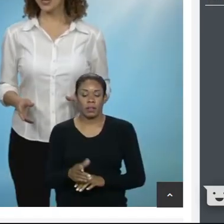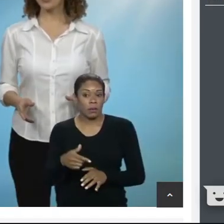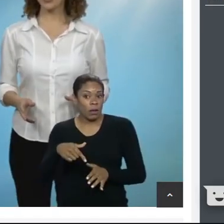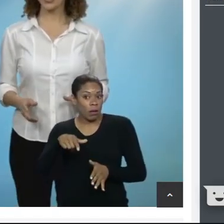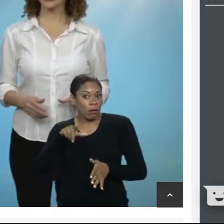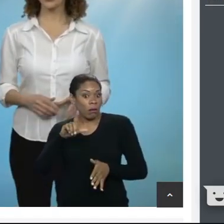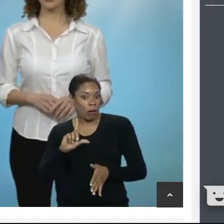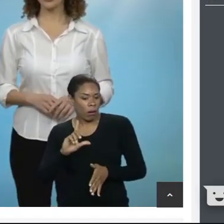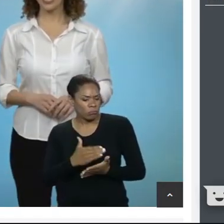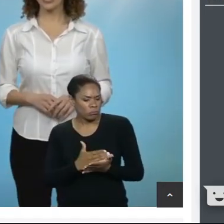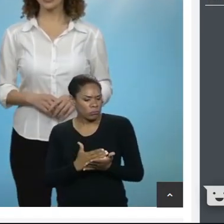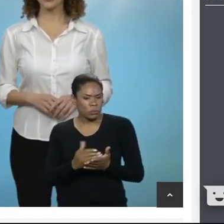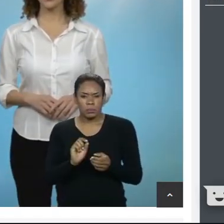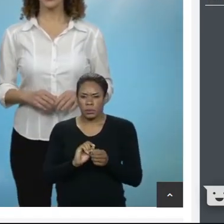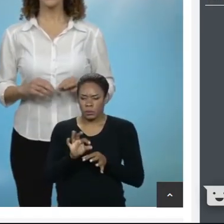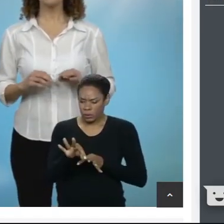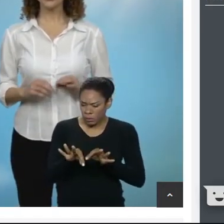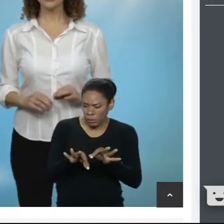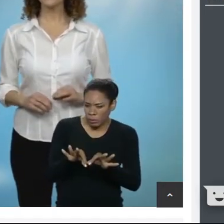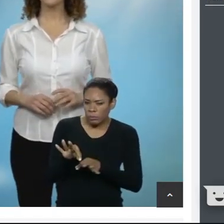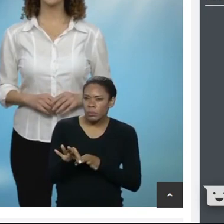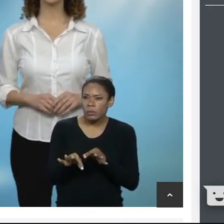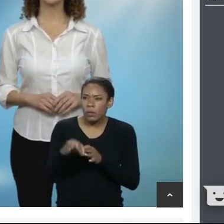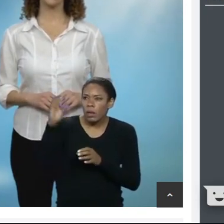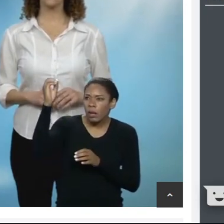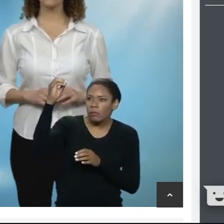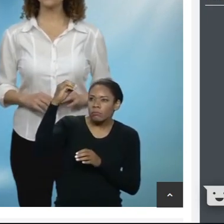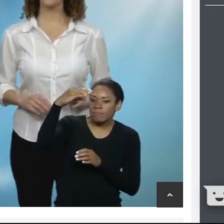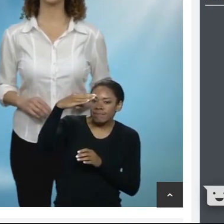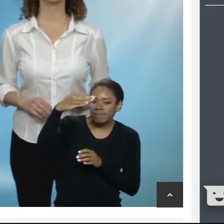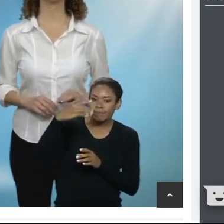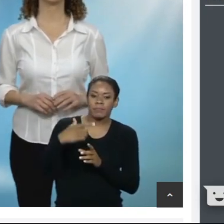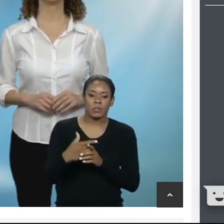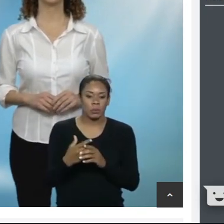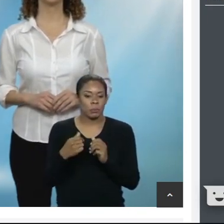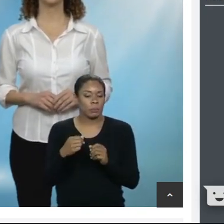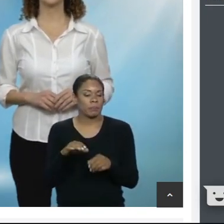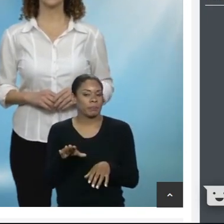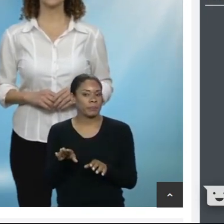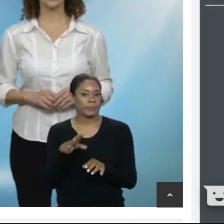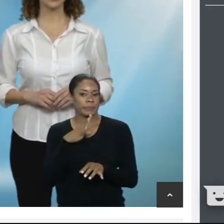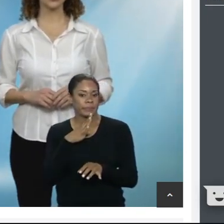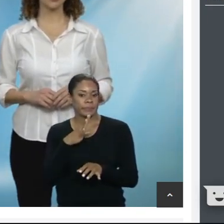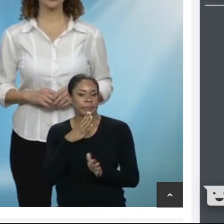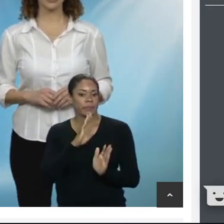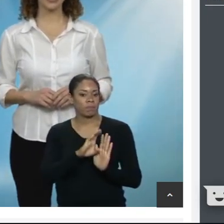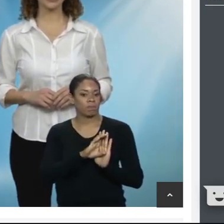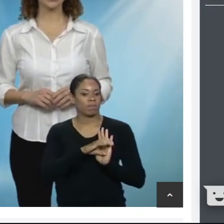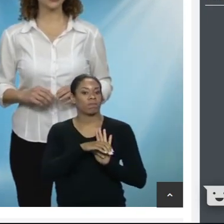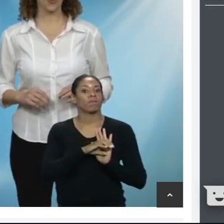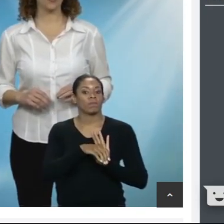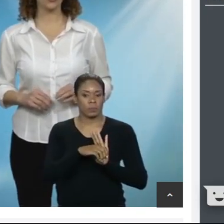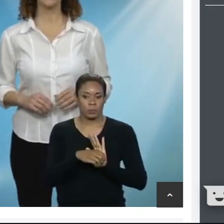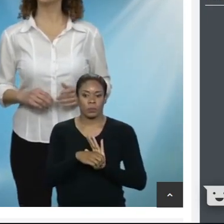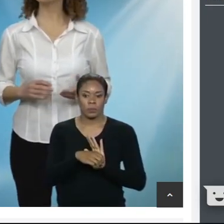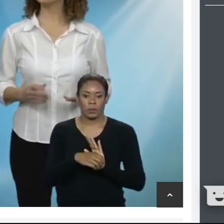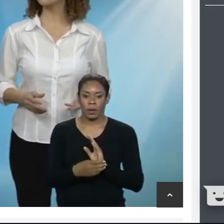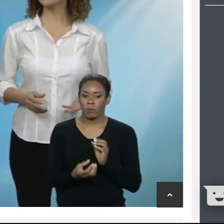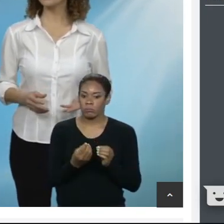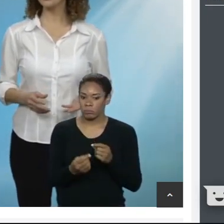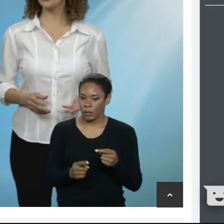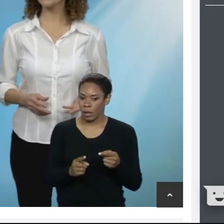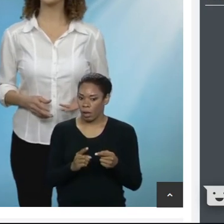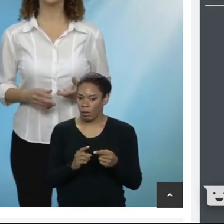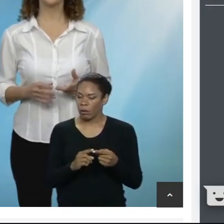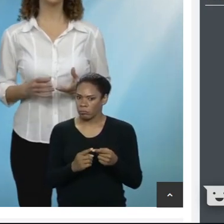de iniciar um projeto luminotécnico, é importante conhecer alguns conceitos referentes às grandezas luminotécnicas, como o